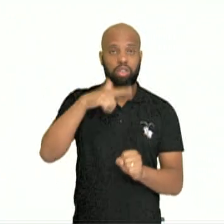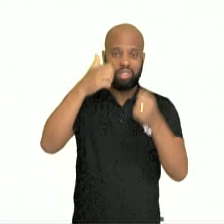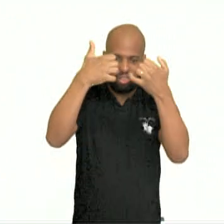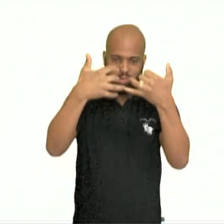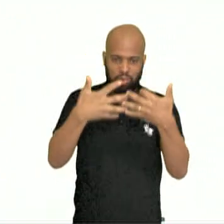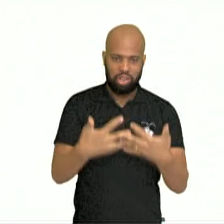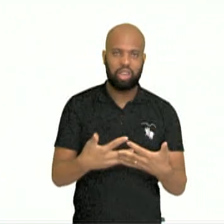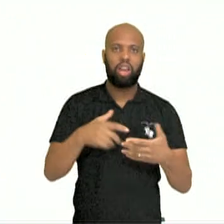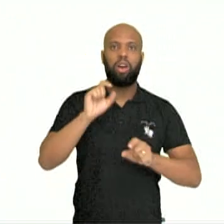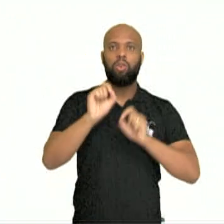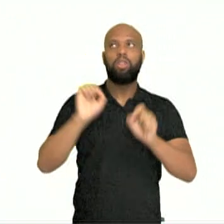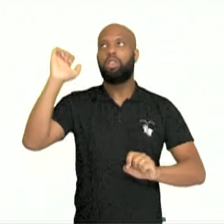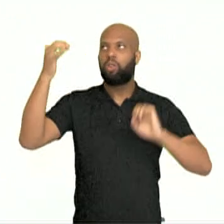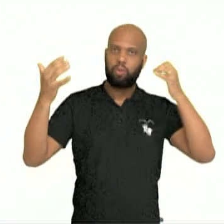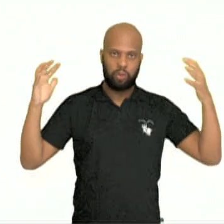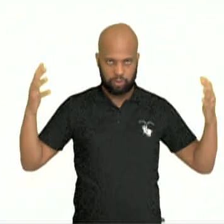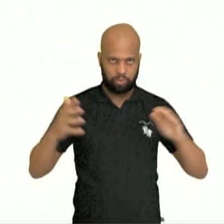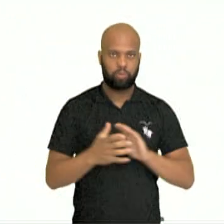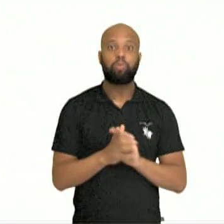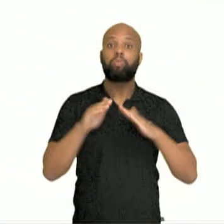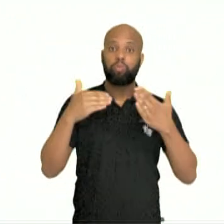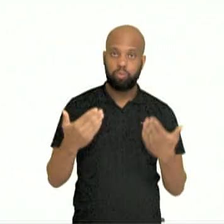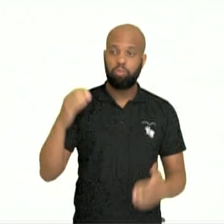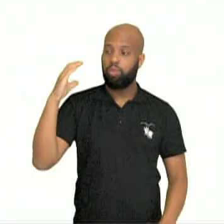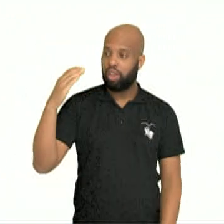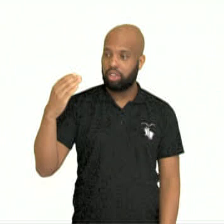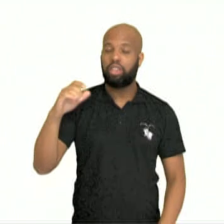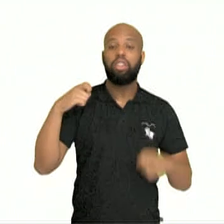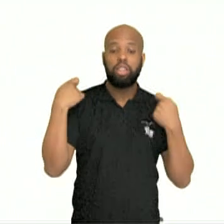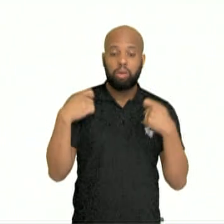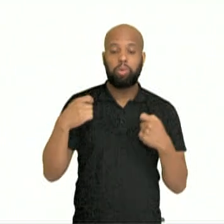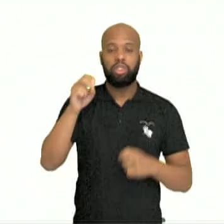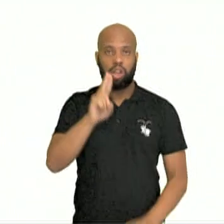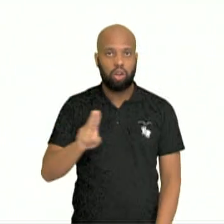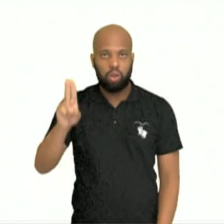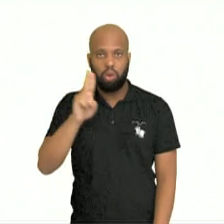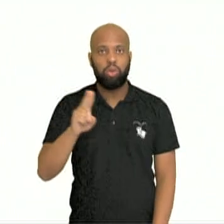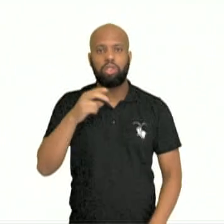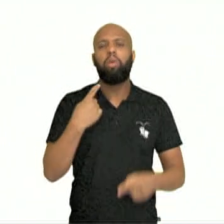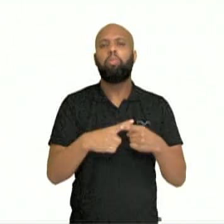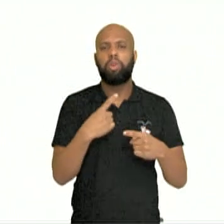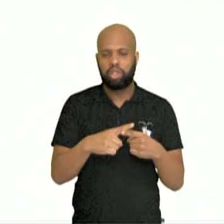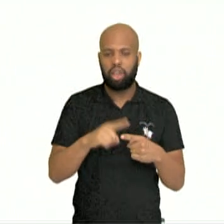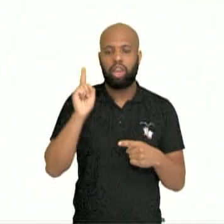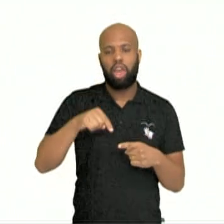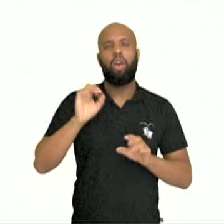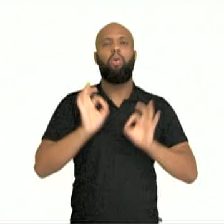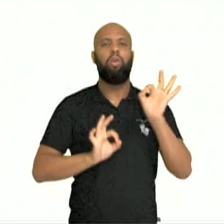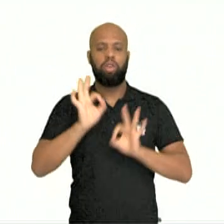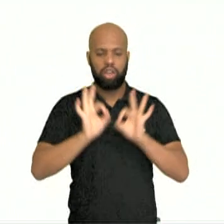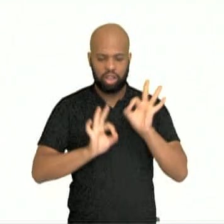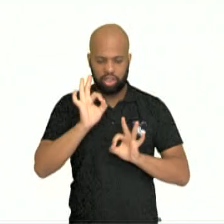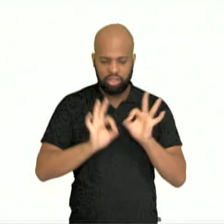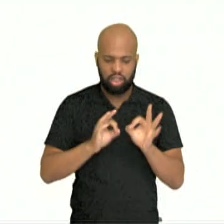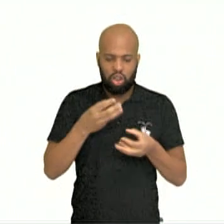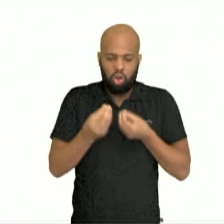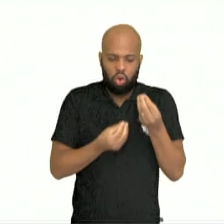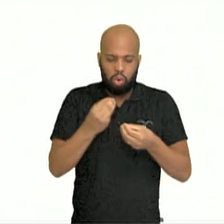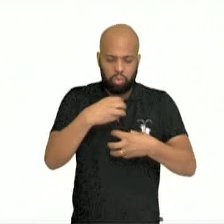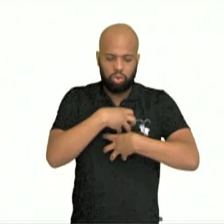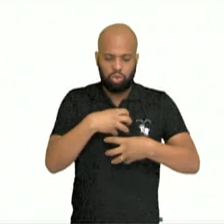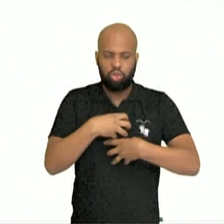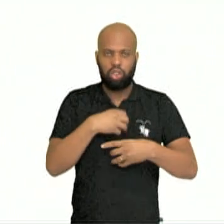explicação dos fenômenos. A ciência deveria ser utilizada para organizar a ordem